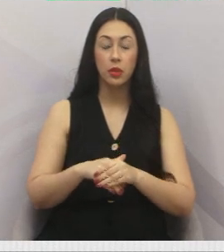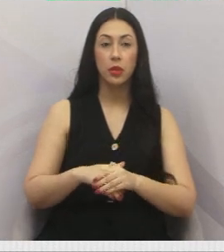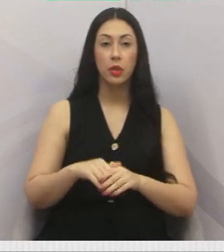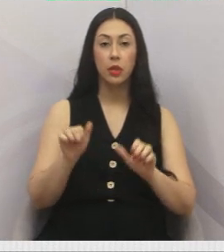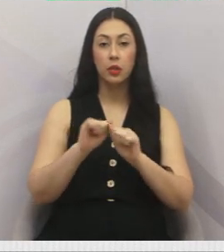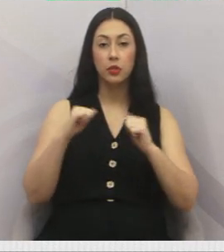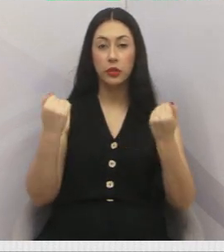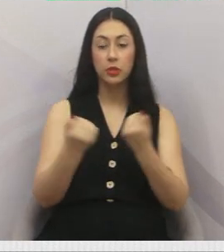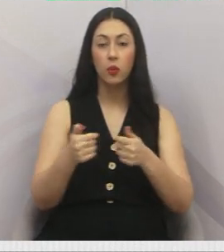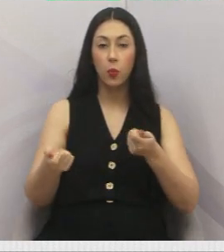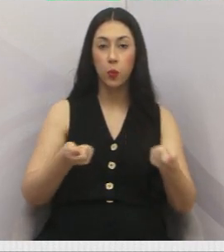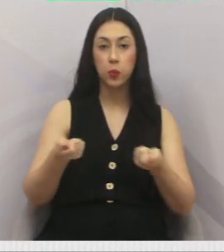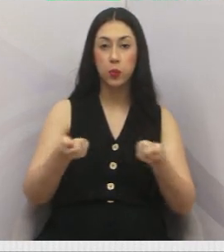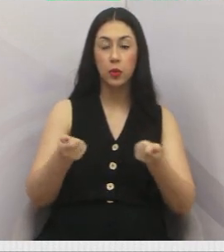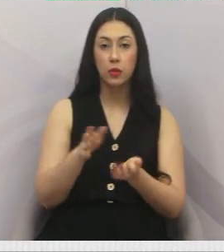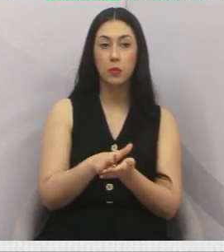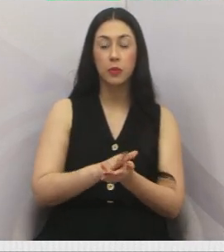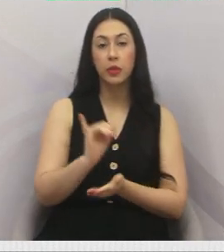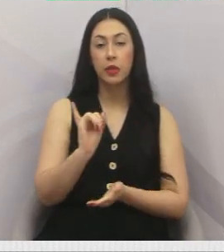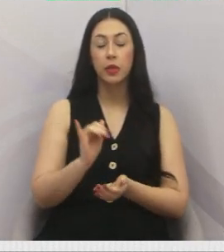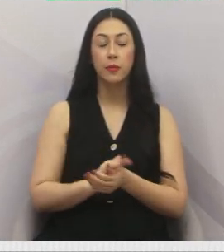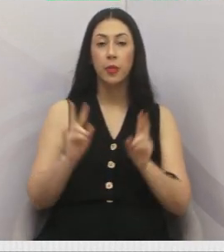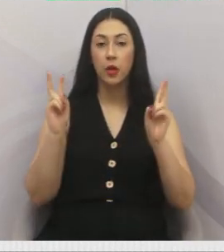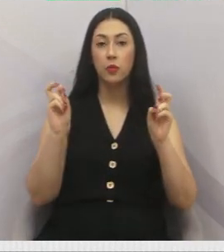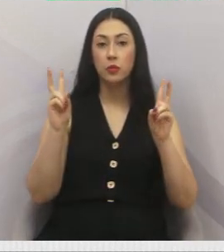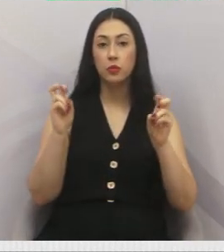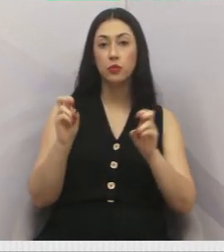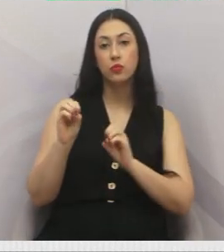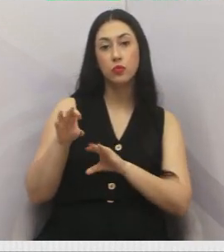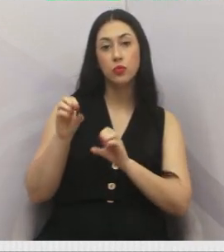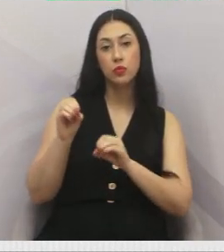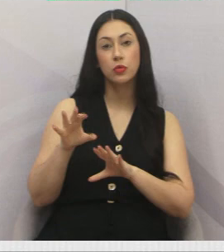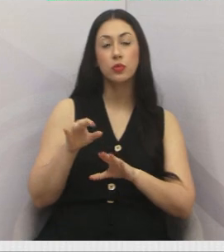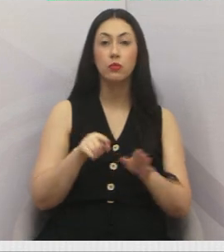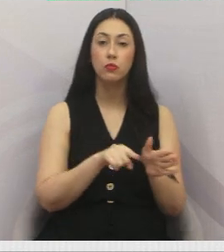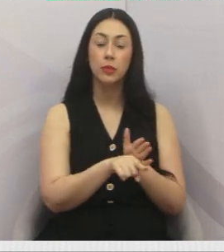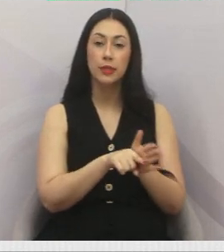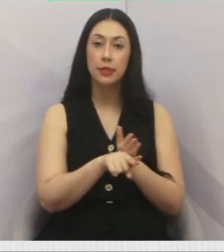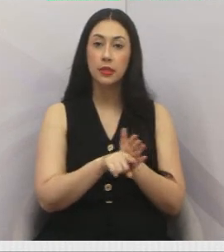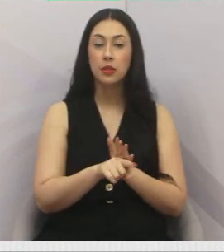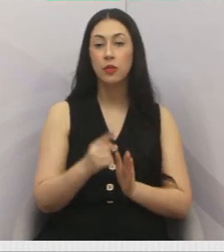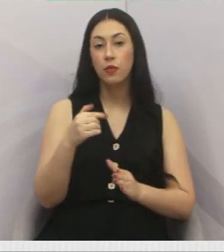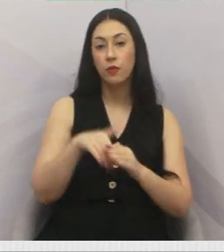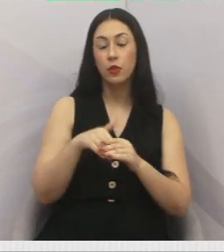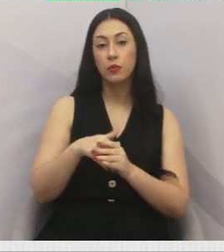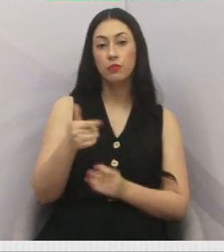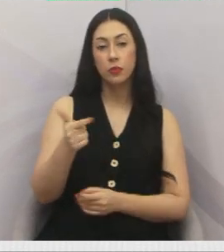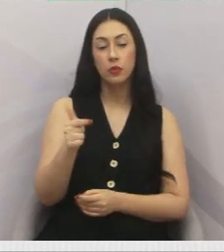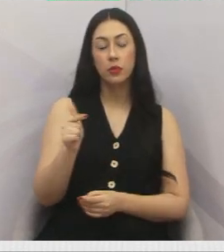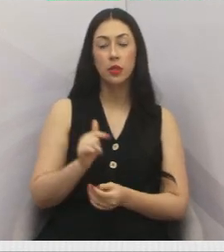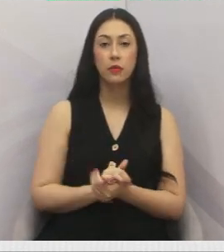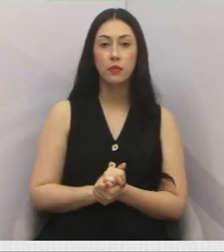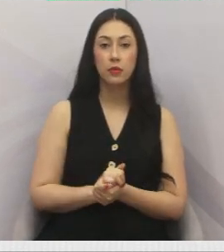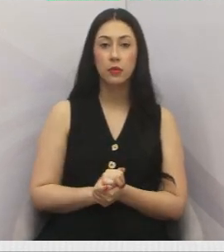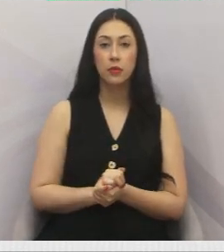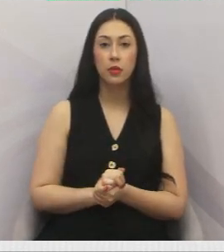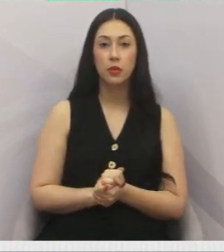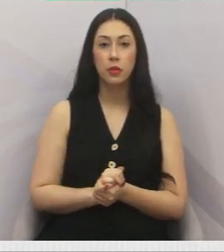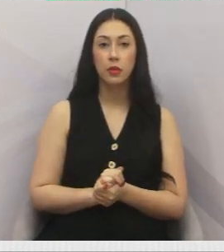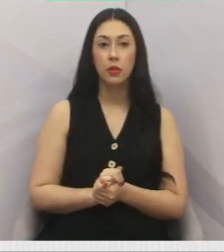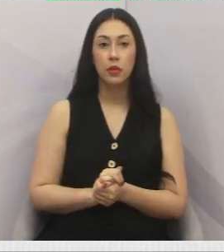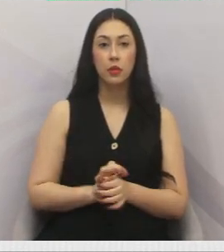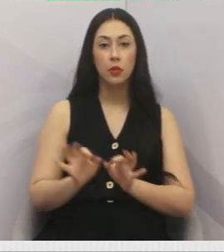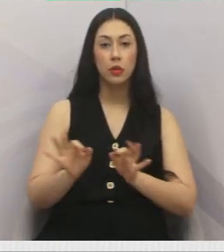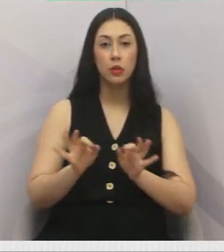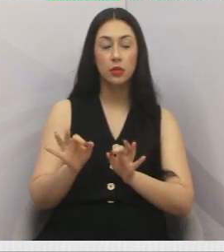de Jacareí. Segmento entidades acadêmicas, voto em branco. Segmento Organização da Sociedade Civil, voto